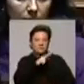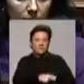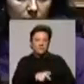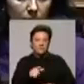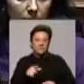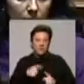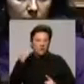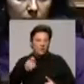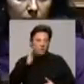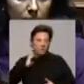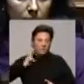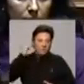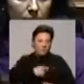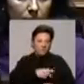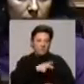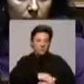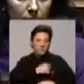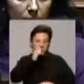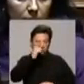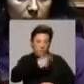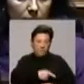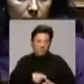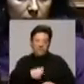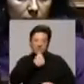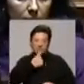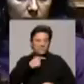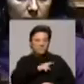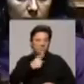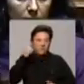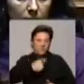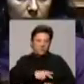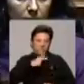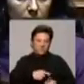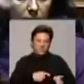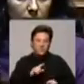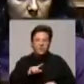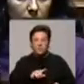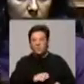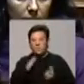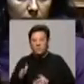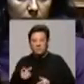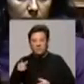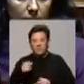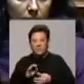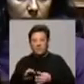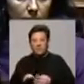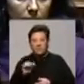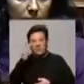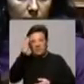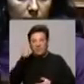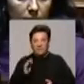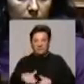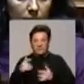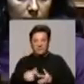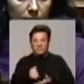às obrigações que impõe aos portugueses que cumpram, aos sacrifícios que impõe aos portugueses e, por outro lado, as medidas das facilidades,